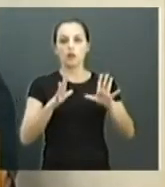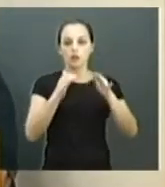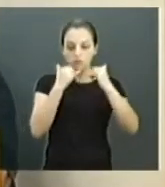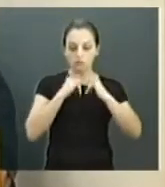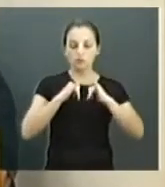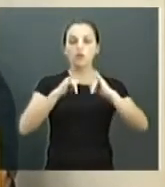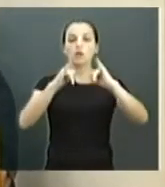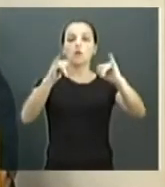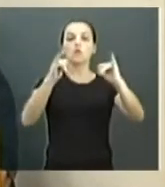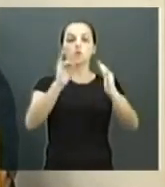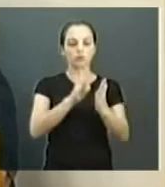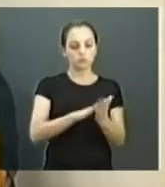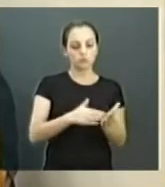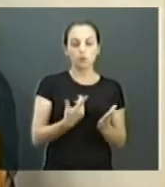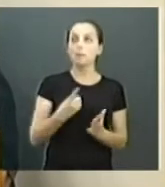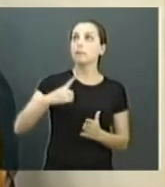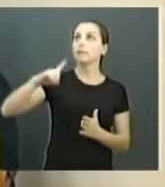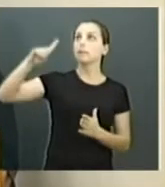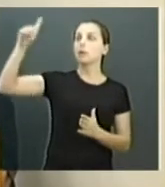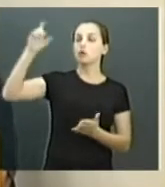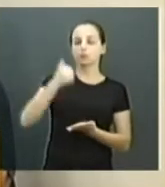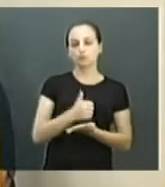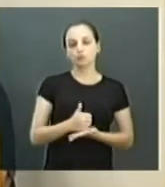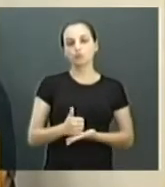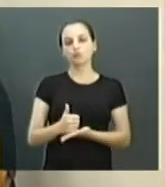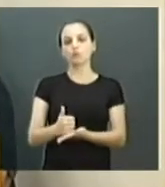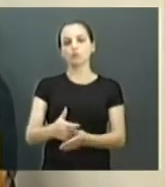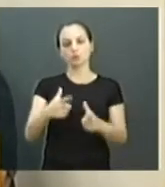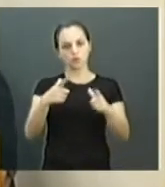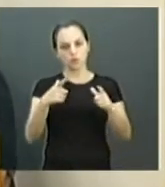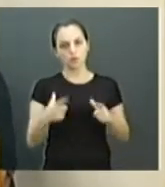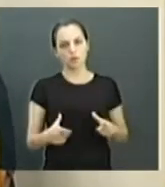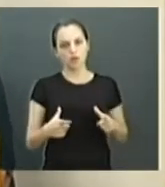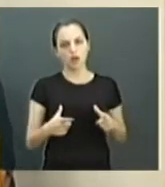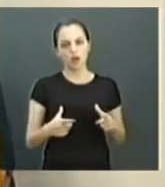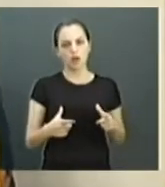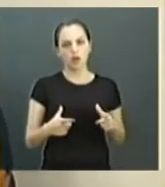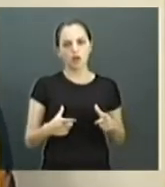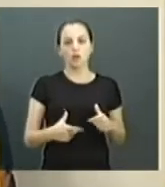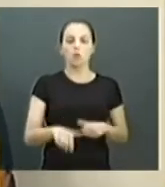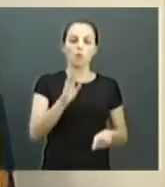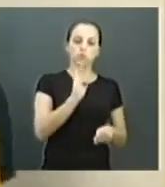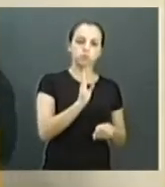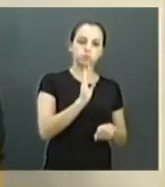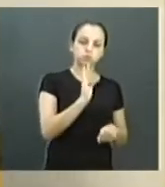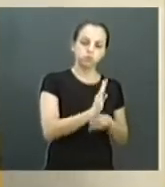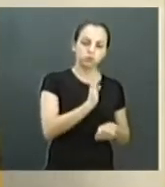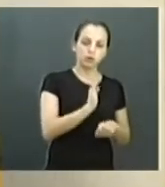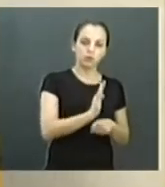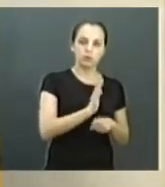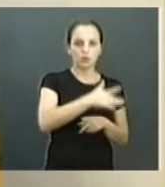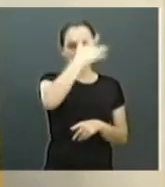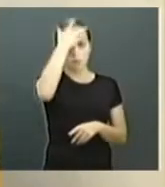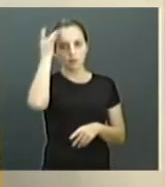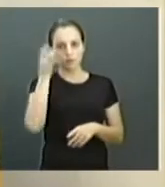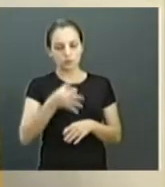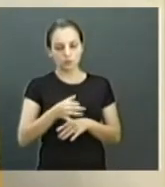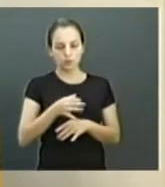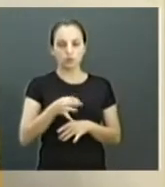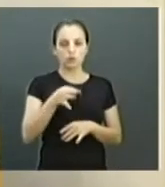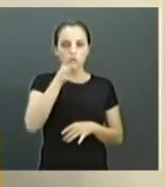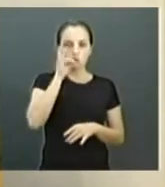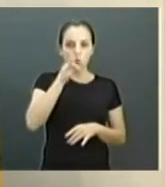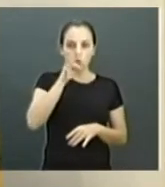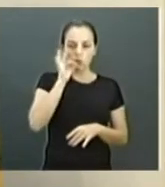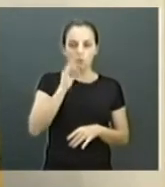apoio a casas de recuperações de drogas. Foram 15 cidades, um grande evento, parabéns pelo trabalho que eles fazem. Também